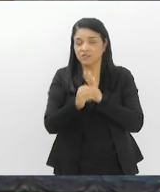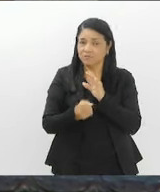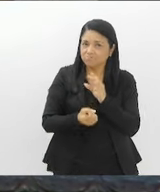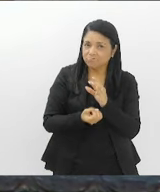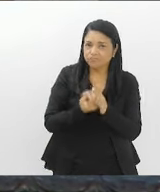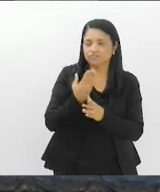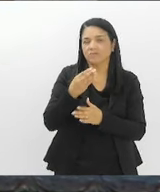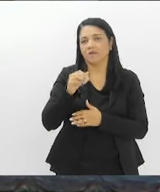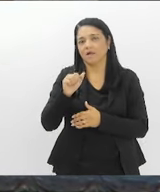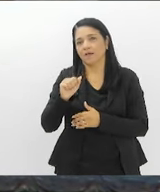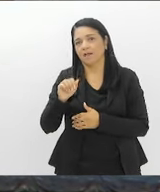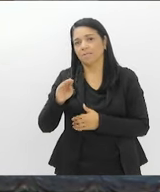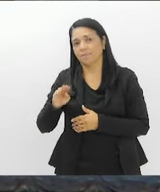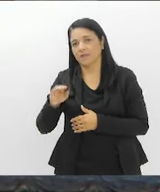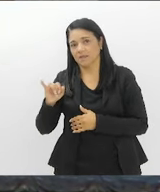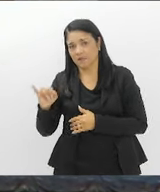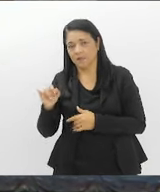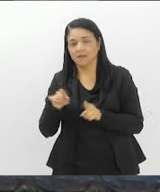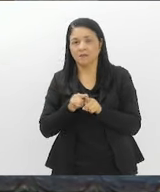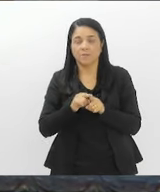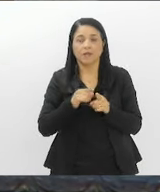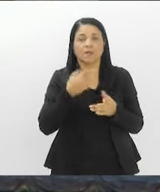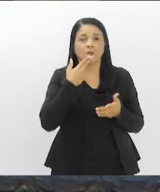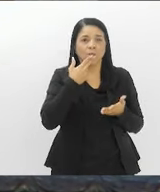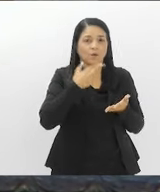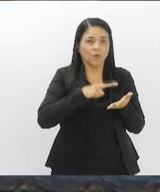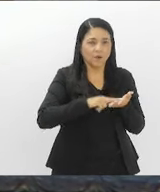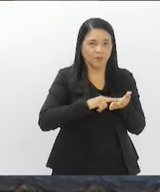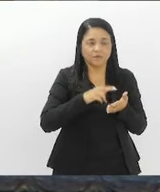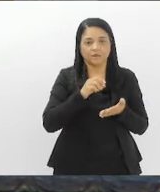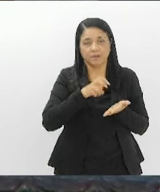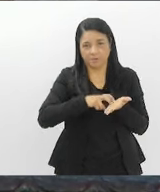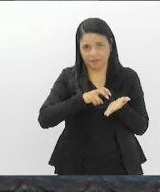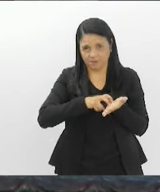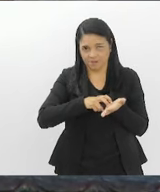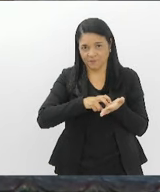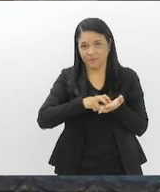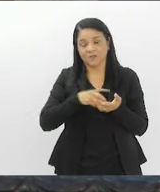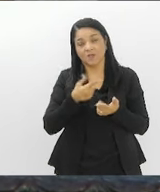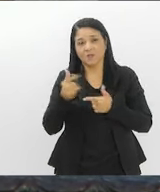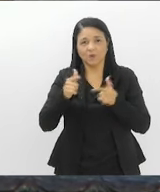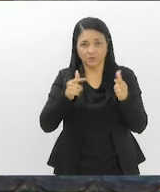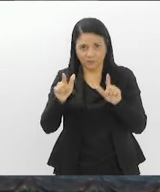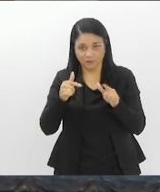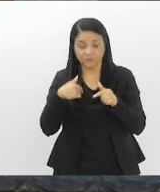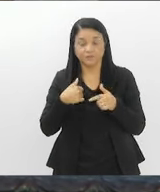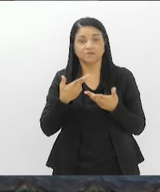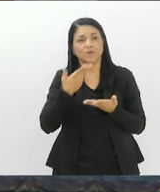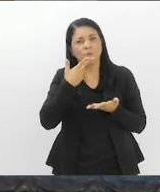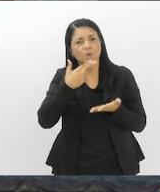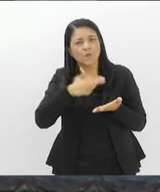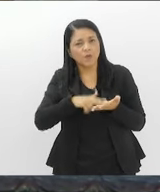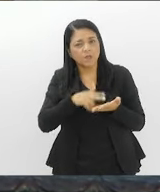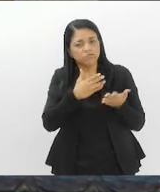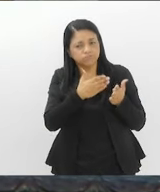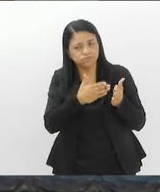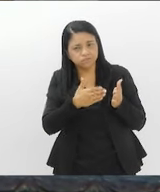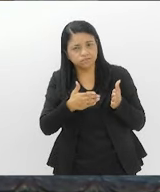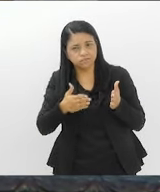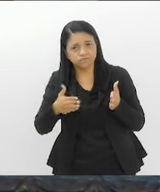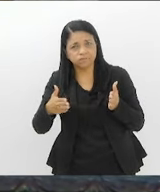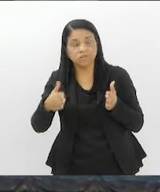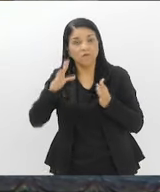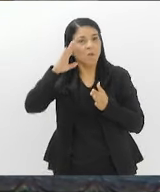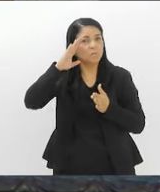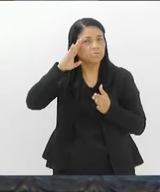quanto Correio da Manhã e outros órgãos. O Correio da Manhã, ao longo do tempo, se transforma no